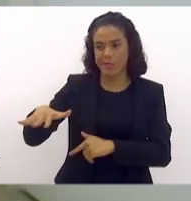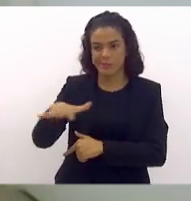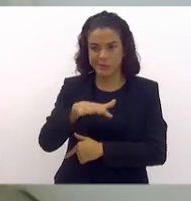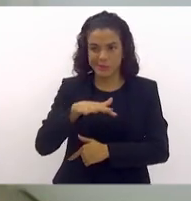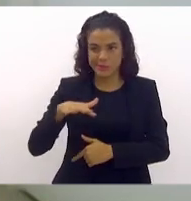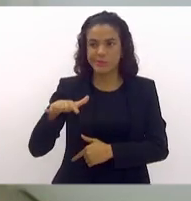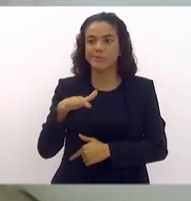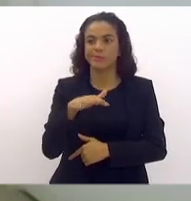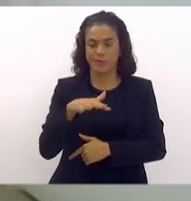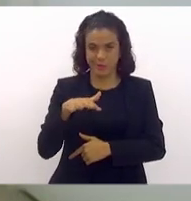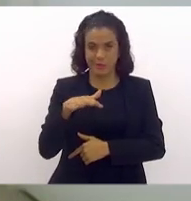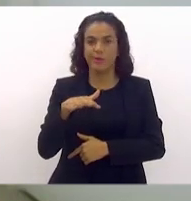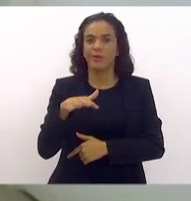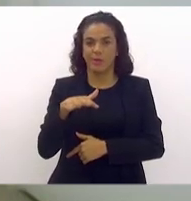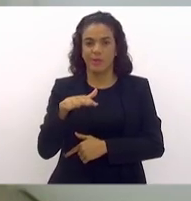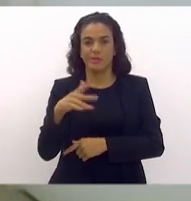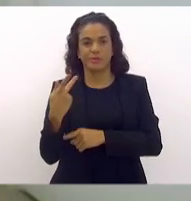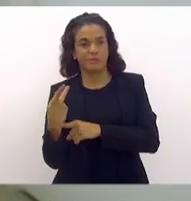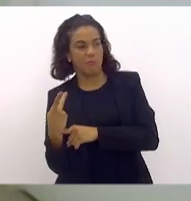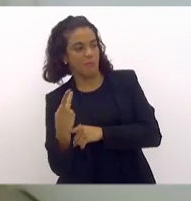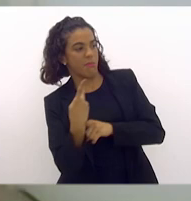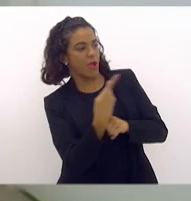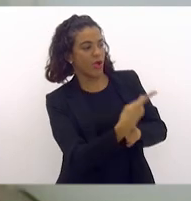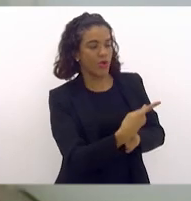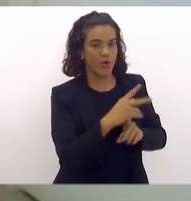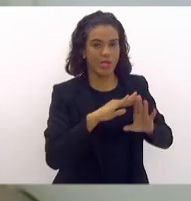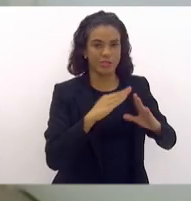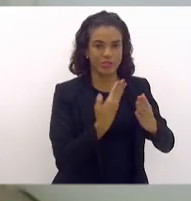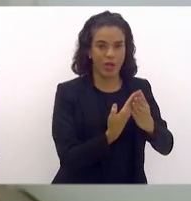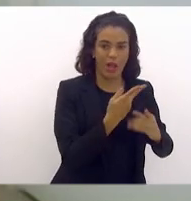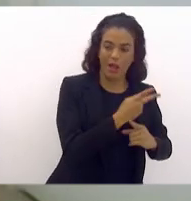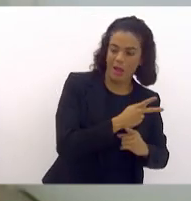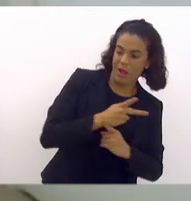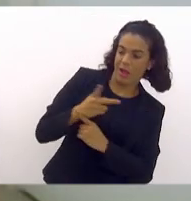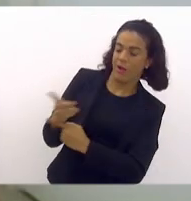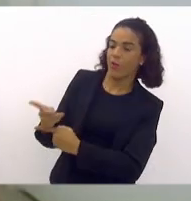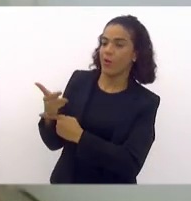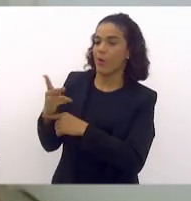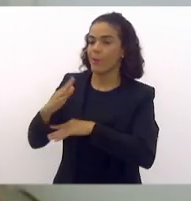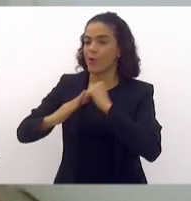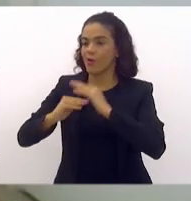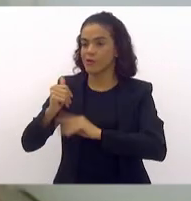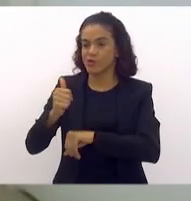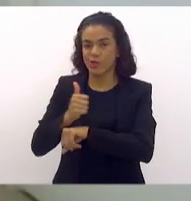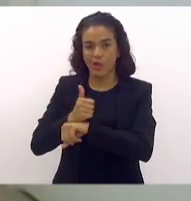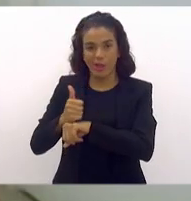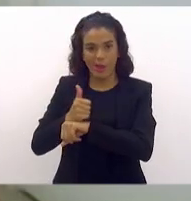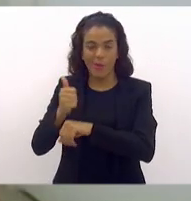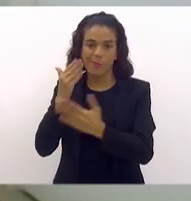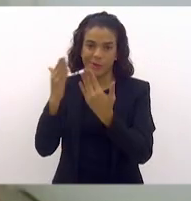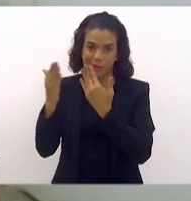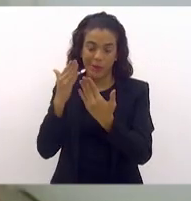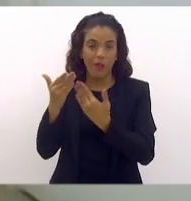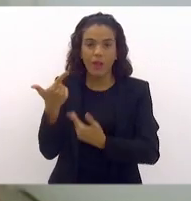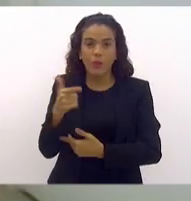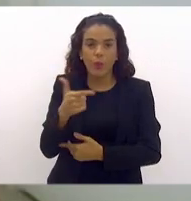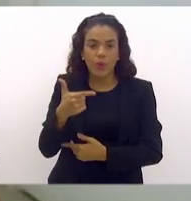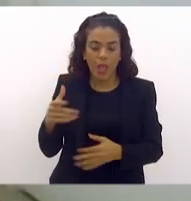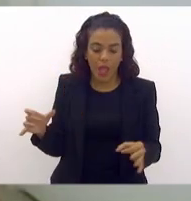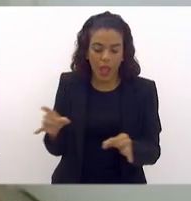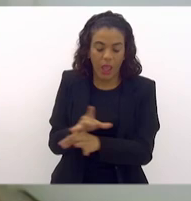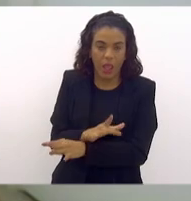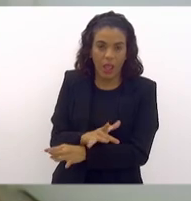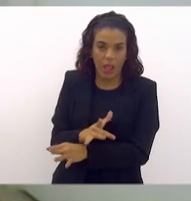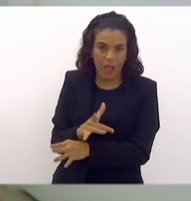esses casos chegam nesses serviços, chegam nas escolas, e as escolas ainda se sentem frágeis mesmo e despreparadas para lidar com esse tipo